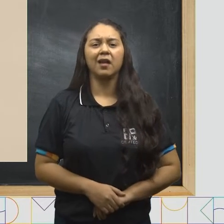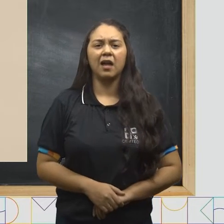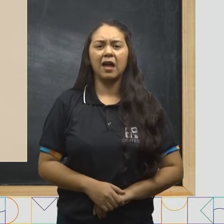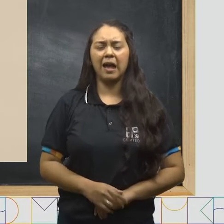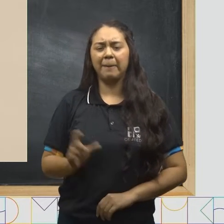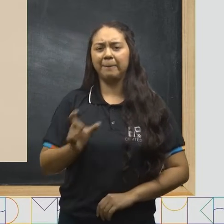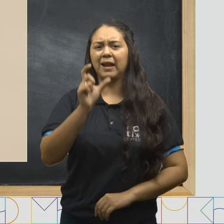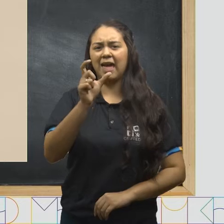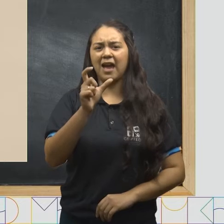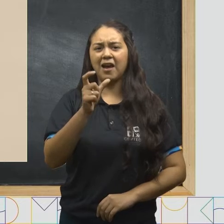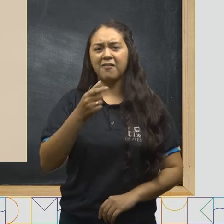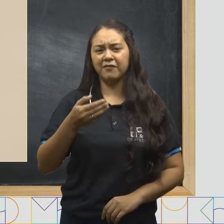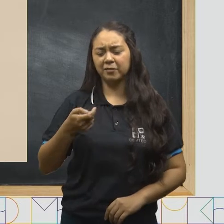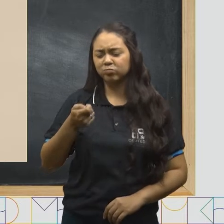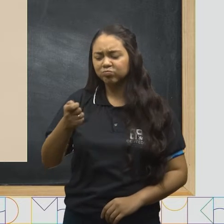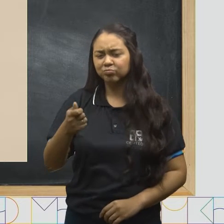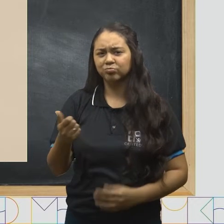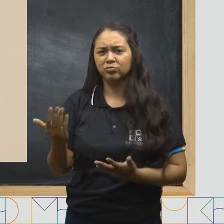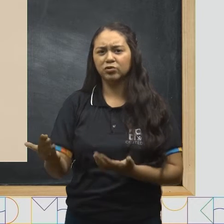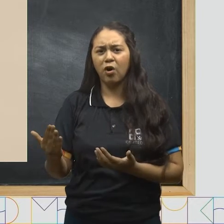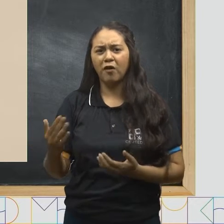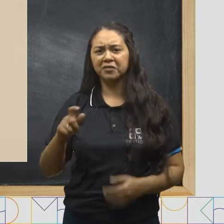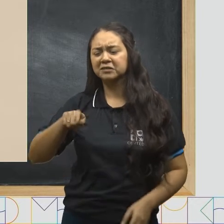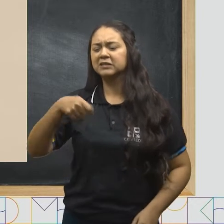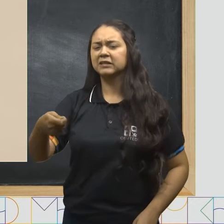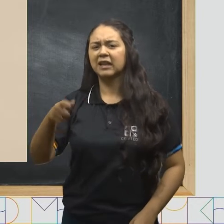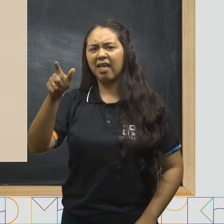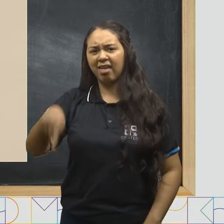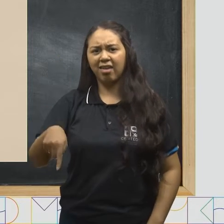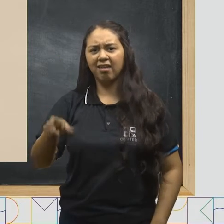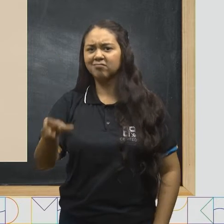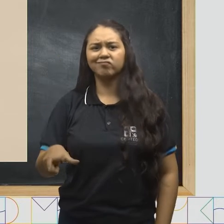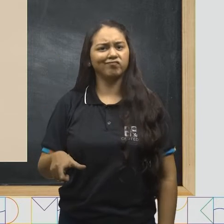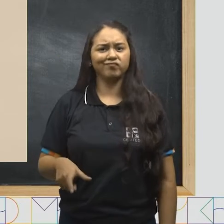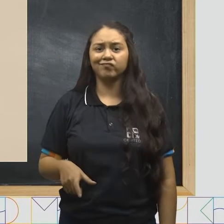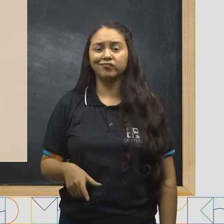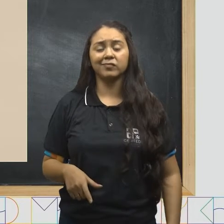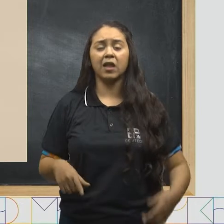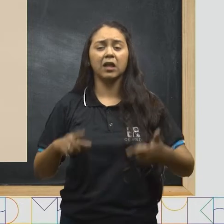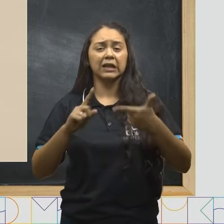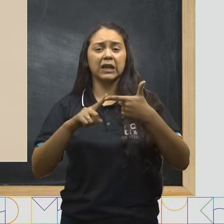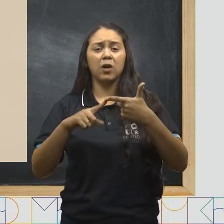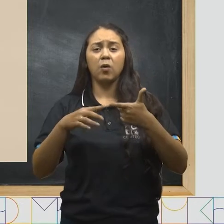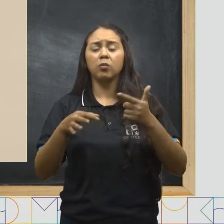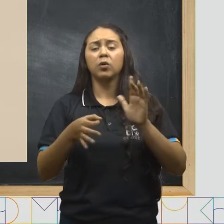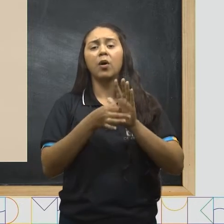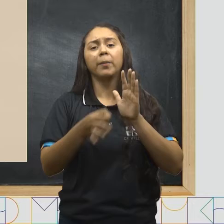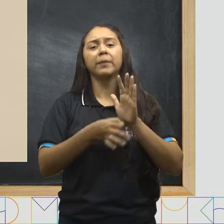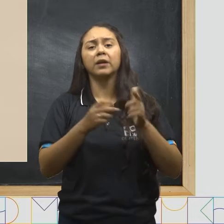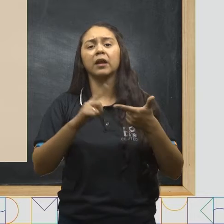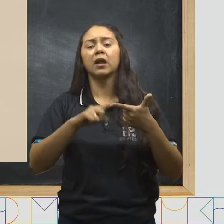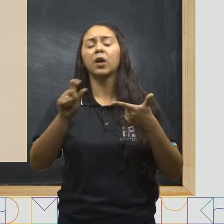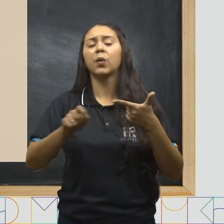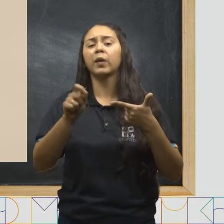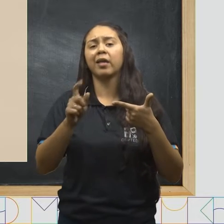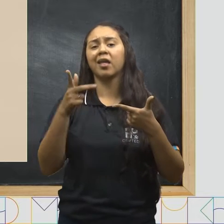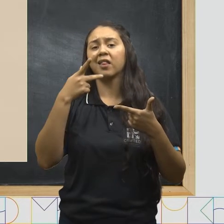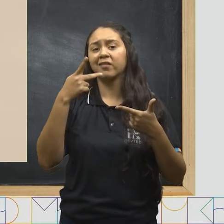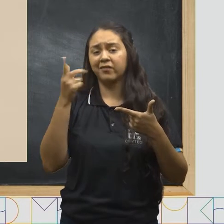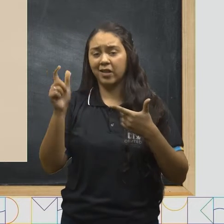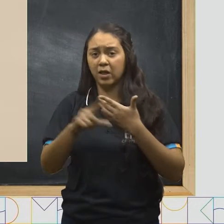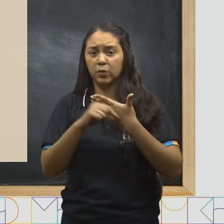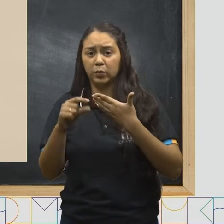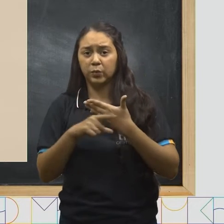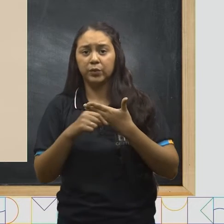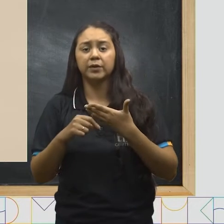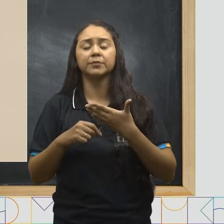que a pessoa é, argumento 1. Outro argumento usado, outra razão, outra explicação